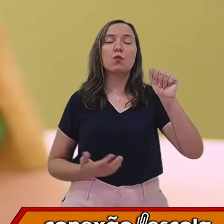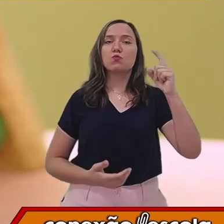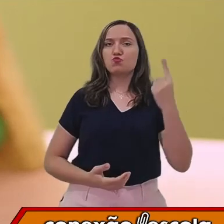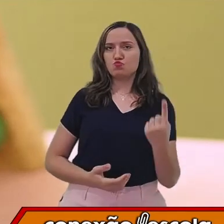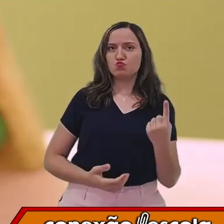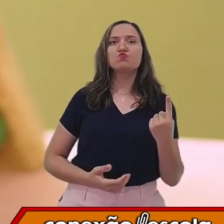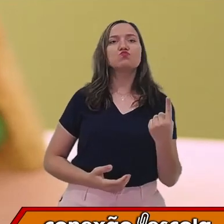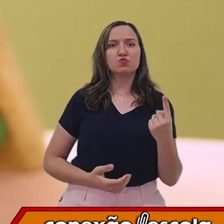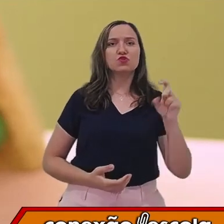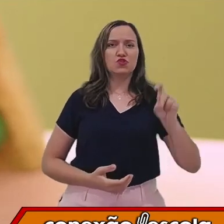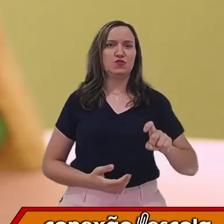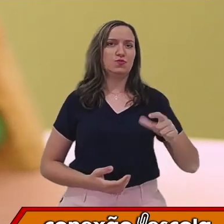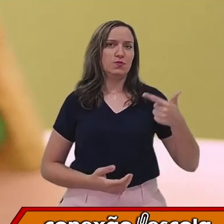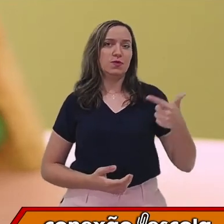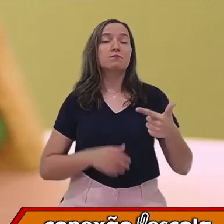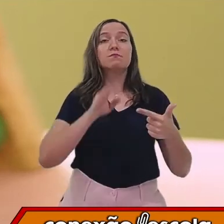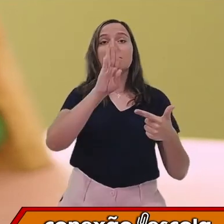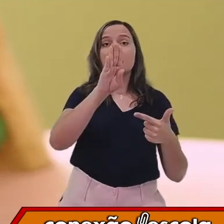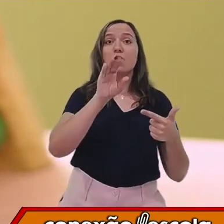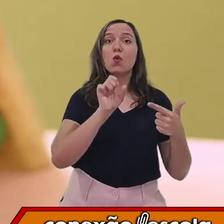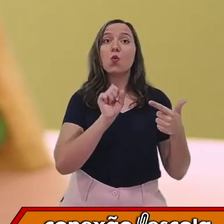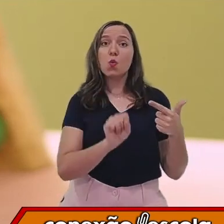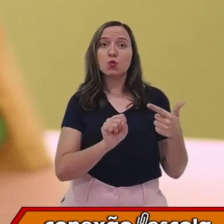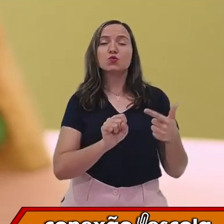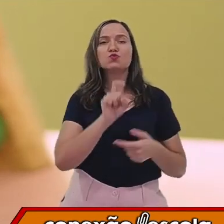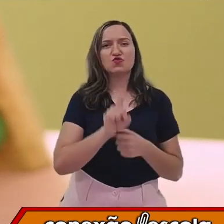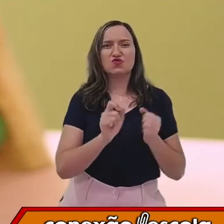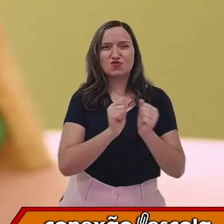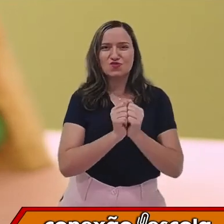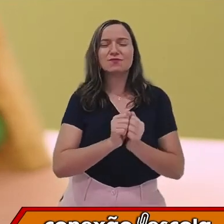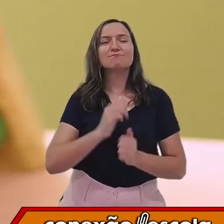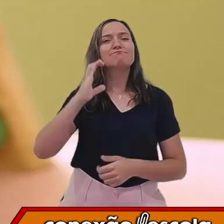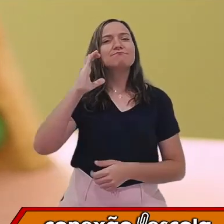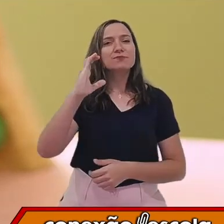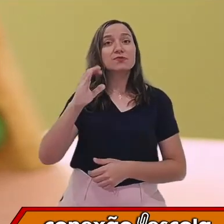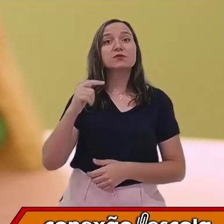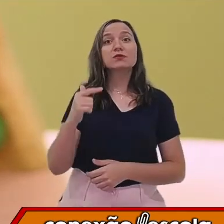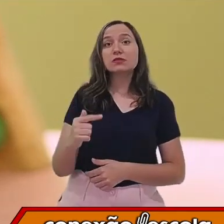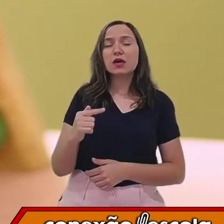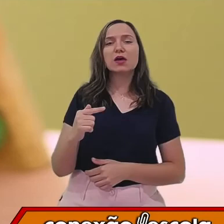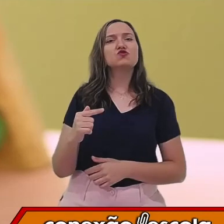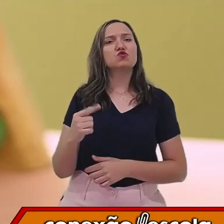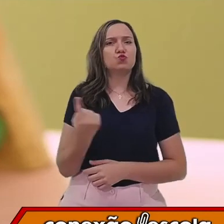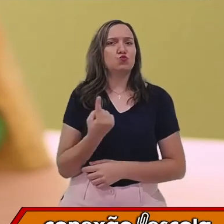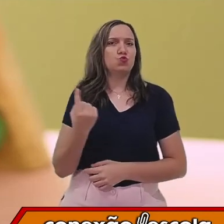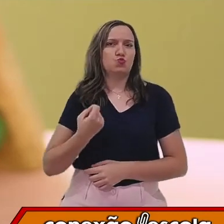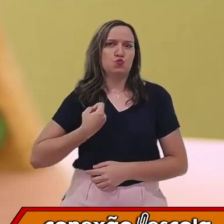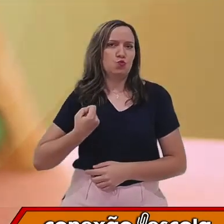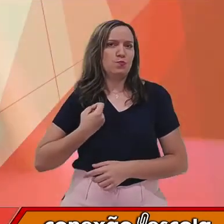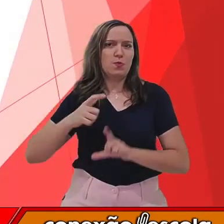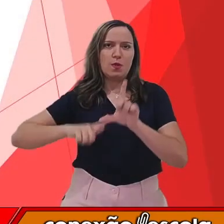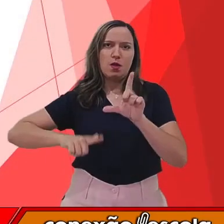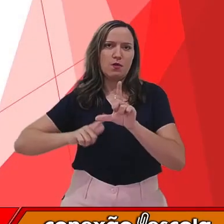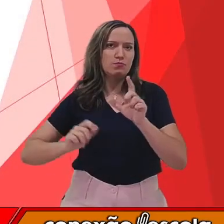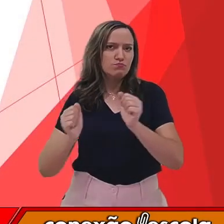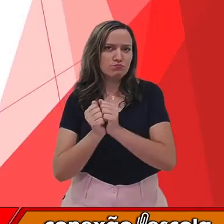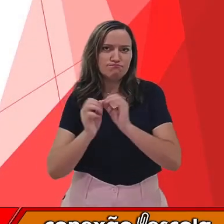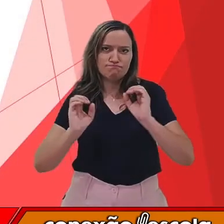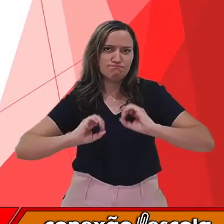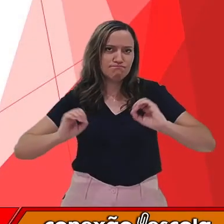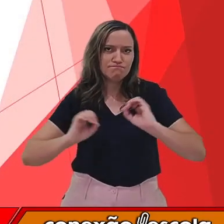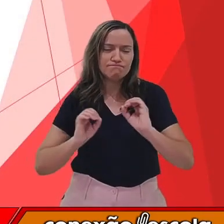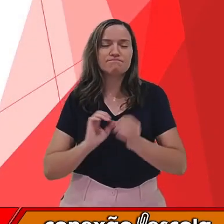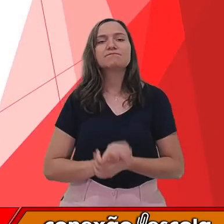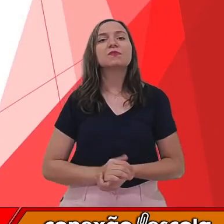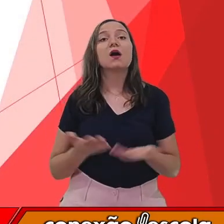acompanha x quadrado B é oito que acompanha x e ser é o set que não acompanha nenhuma letra